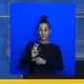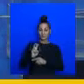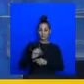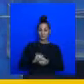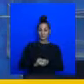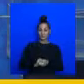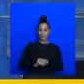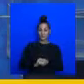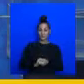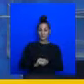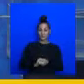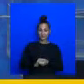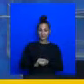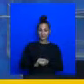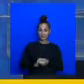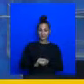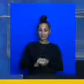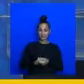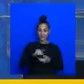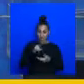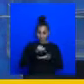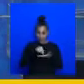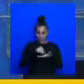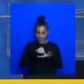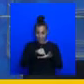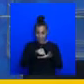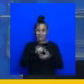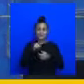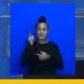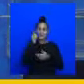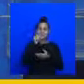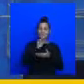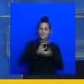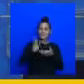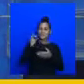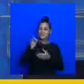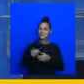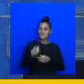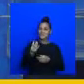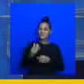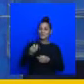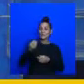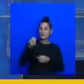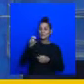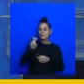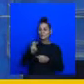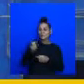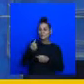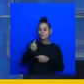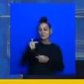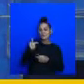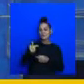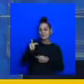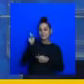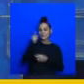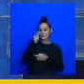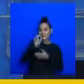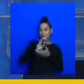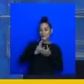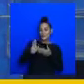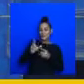05. Azul 05. E aí tá marcando. Você ganha prêmio acertando 4, 5, 6 ou 7 números.